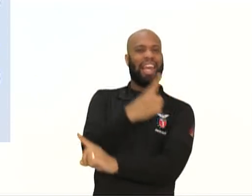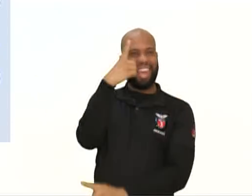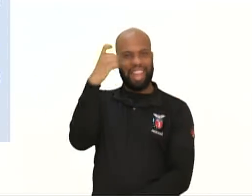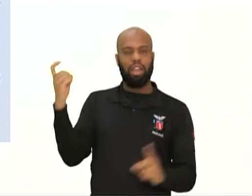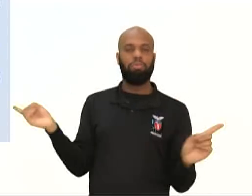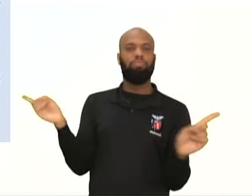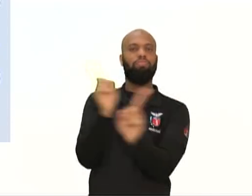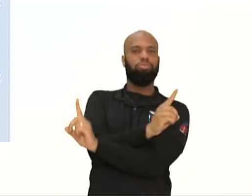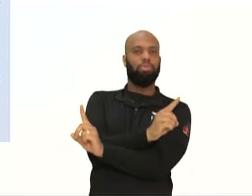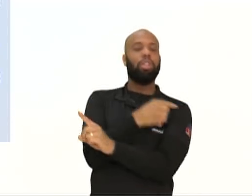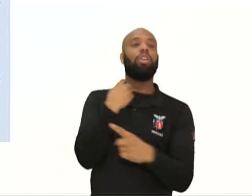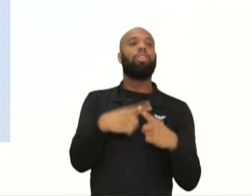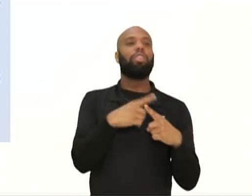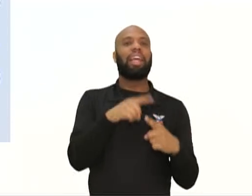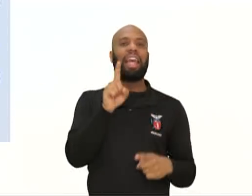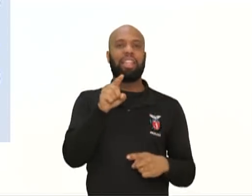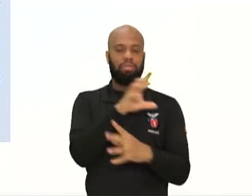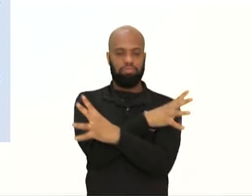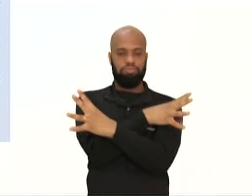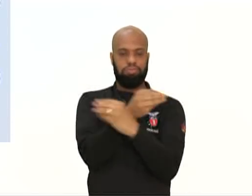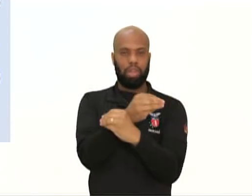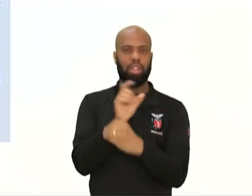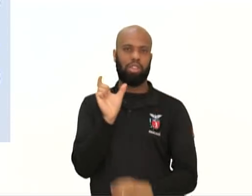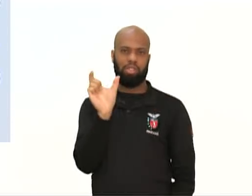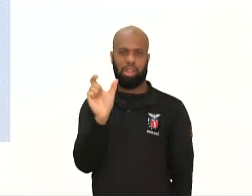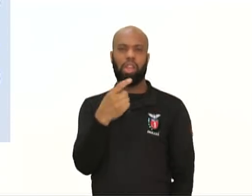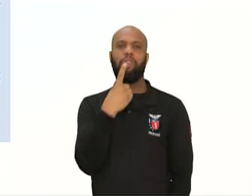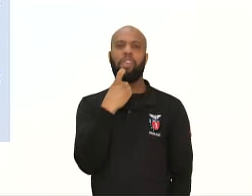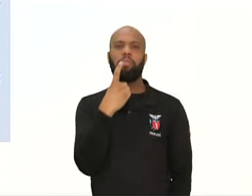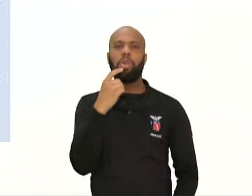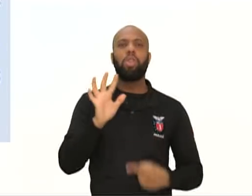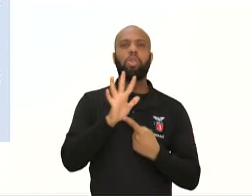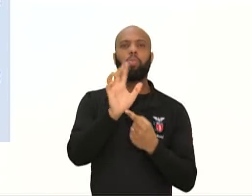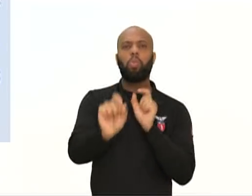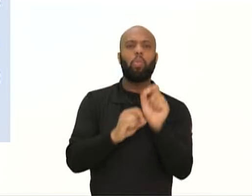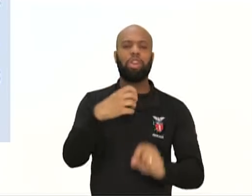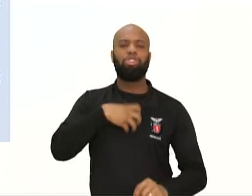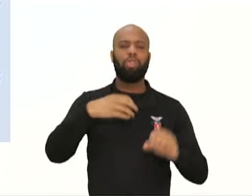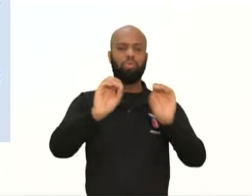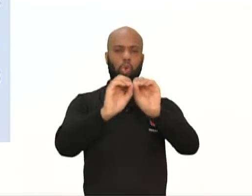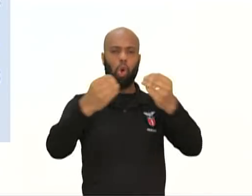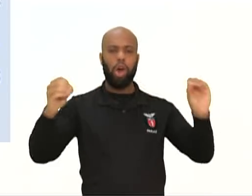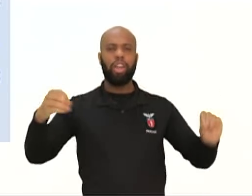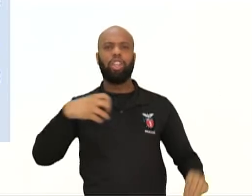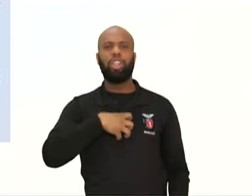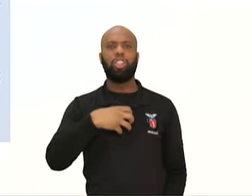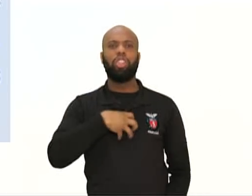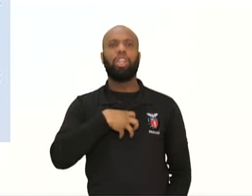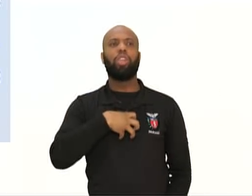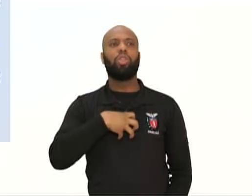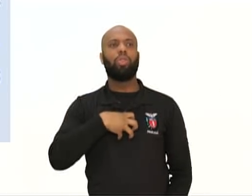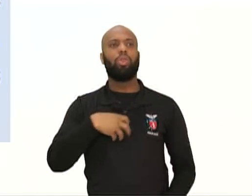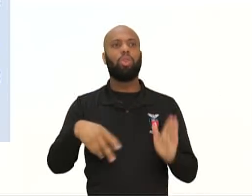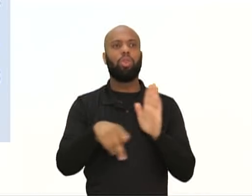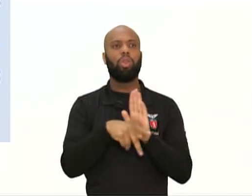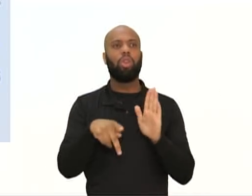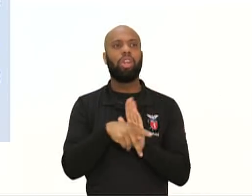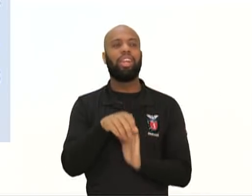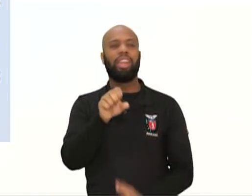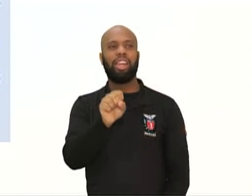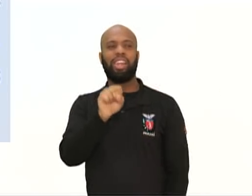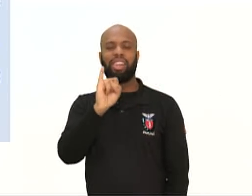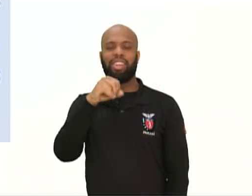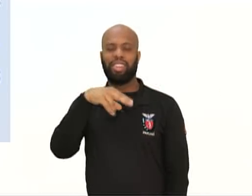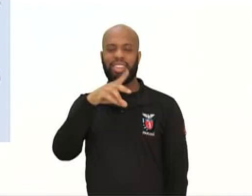O conectivo ou conjunção em destaque introduz uma oração coordenada